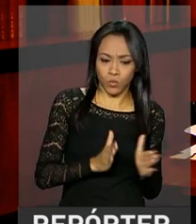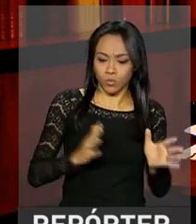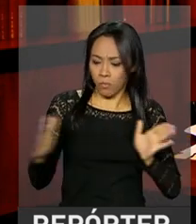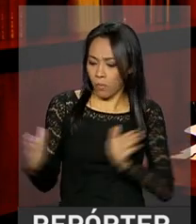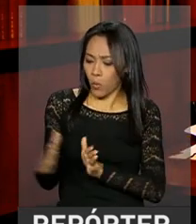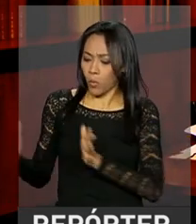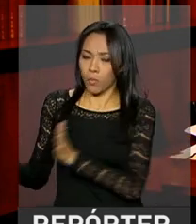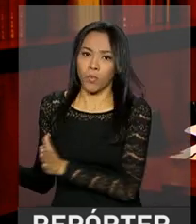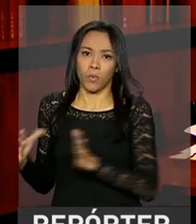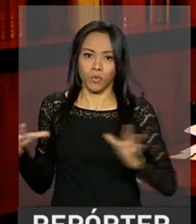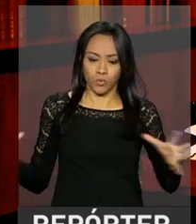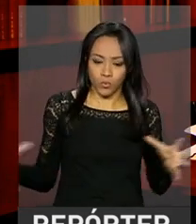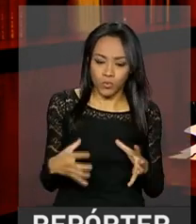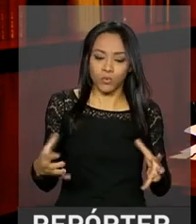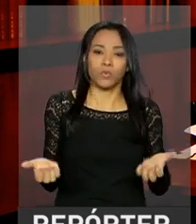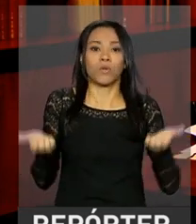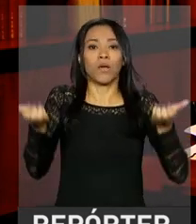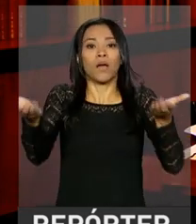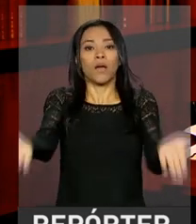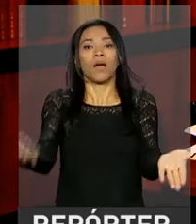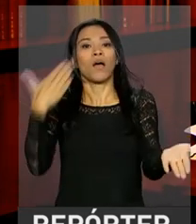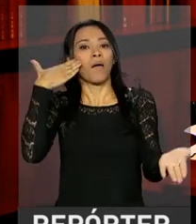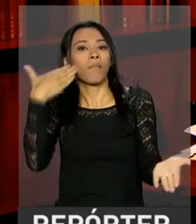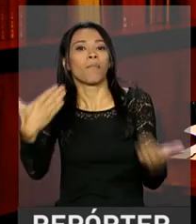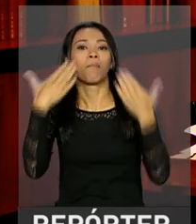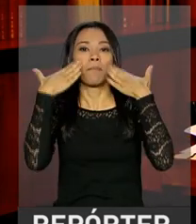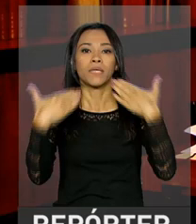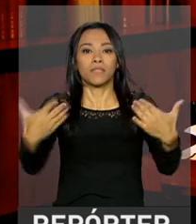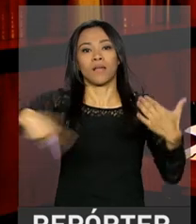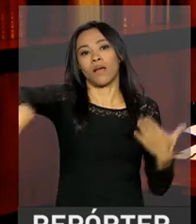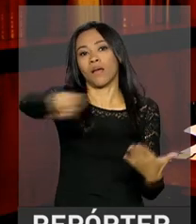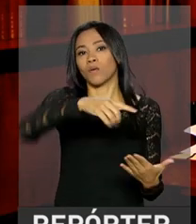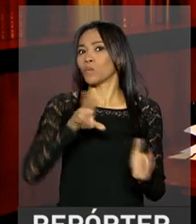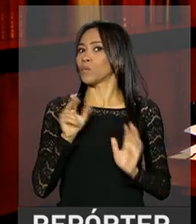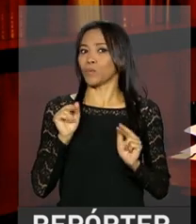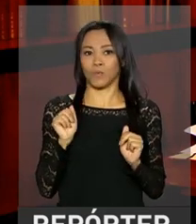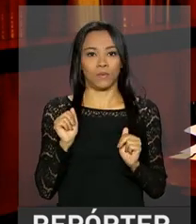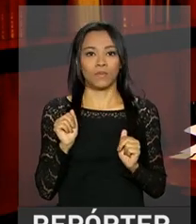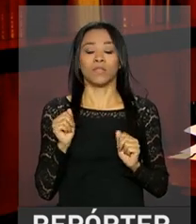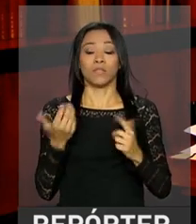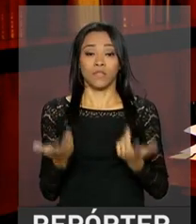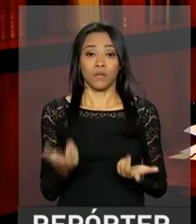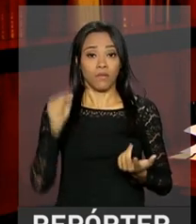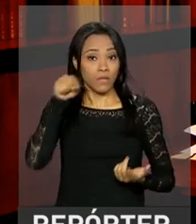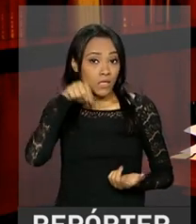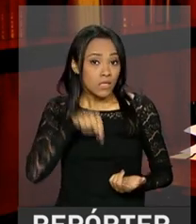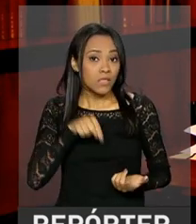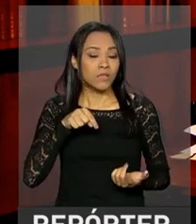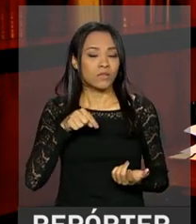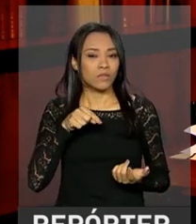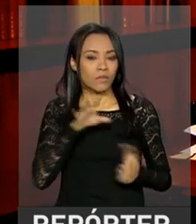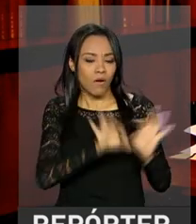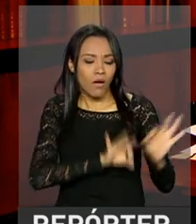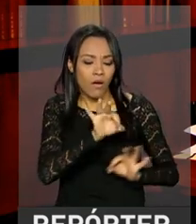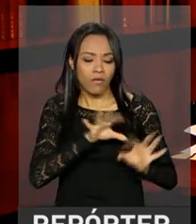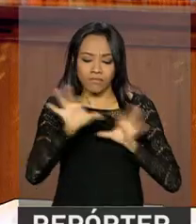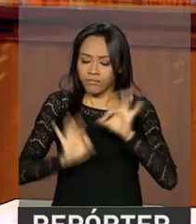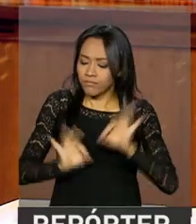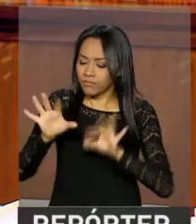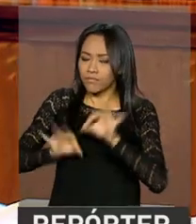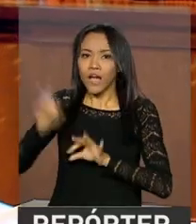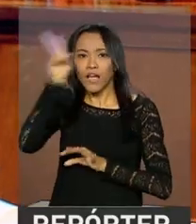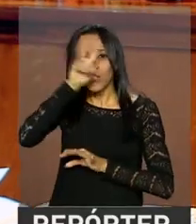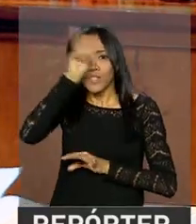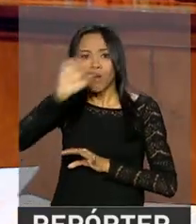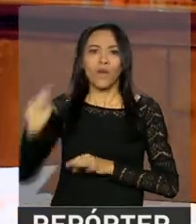documentos nunca foram reunidos da maneira como eles estão eles traçam eh um Panorama histórico eh ímpar